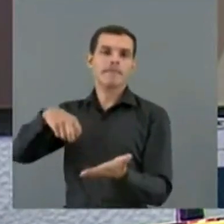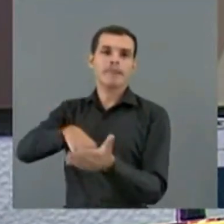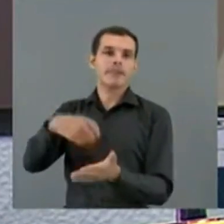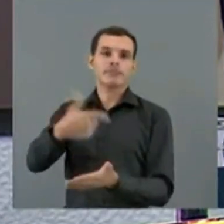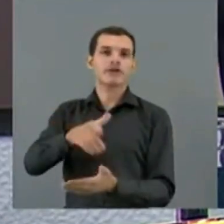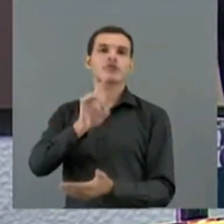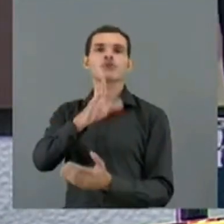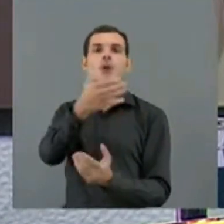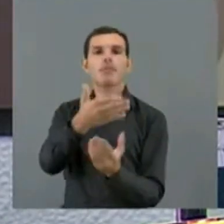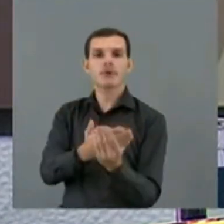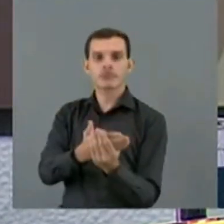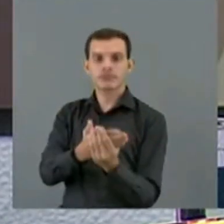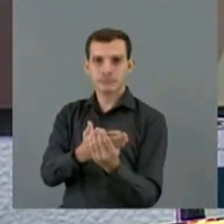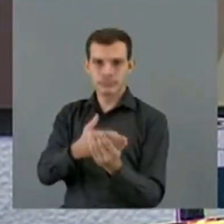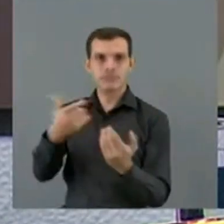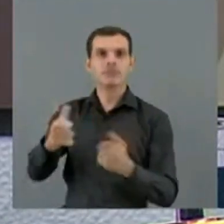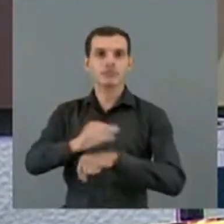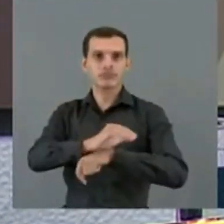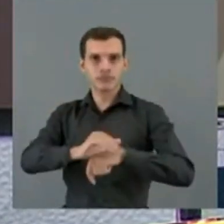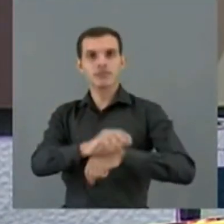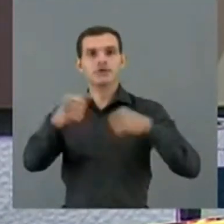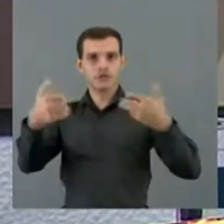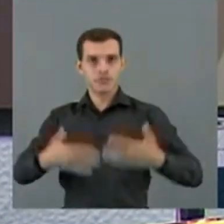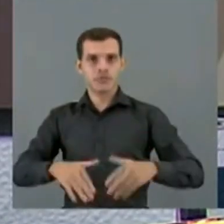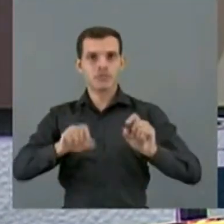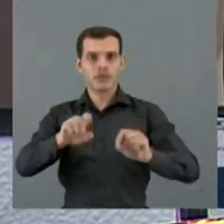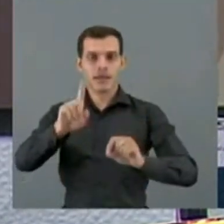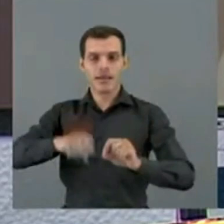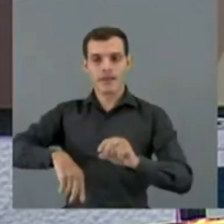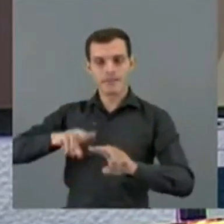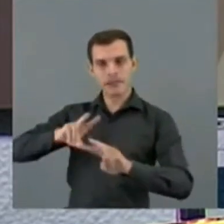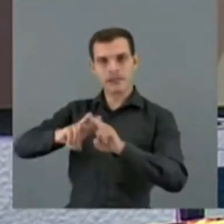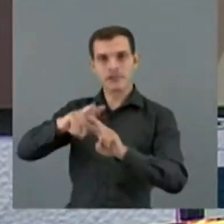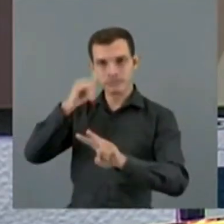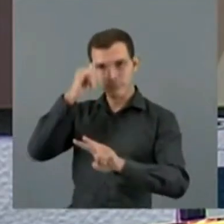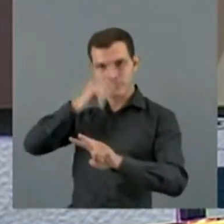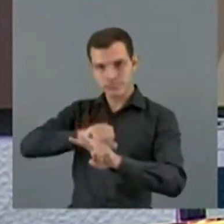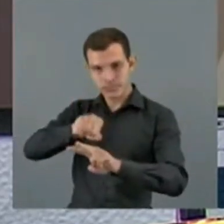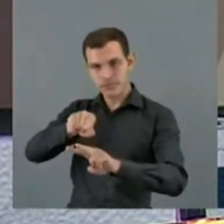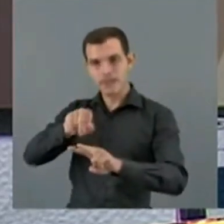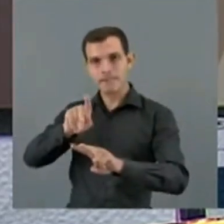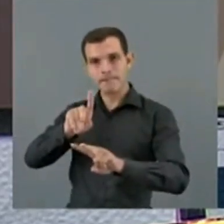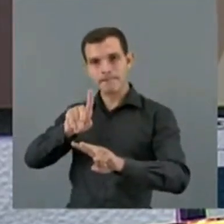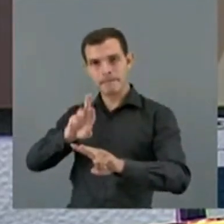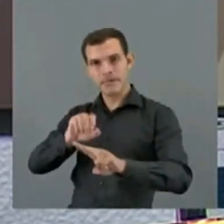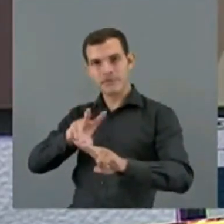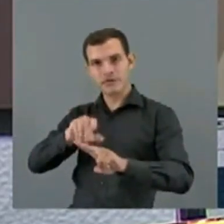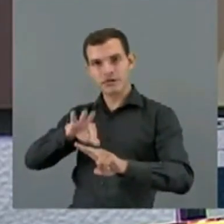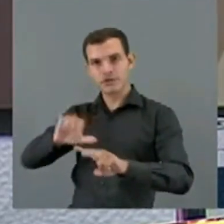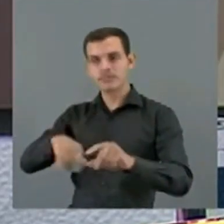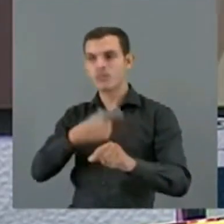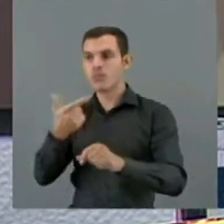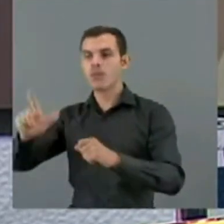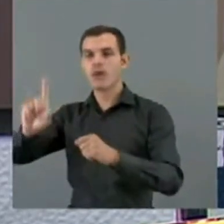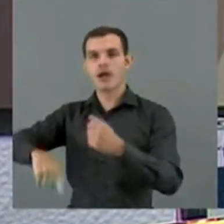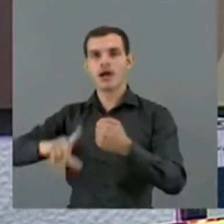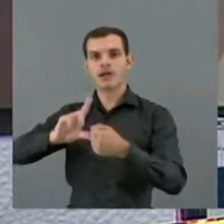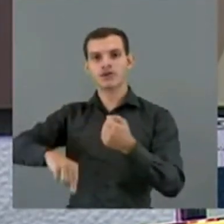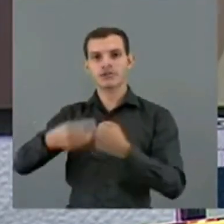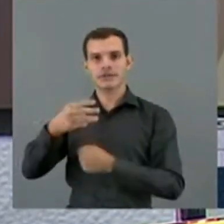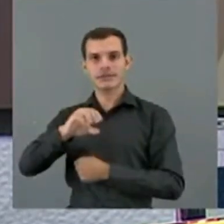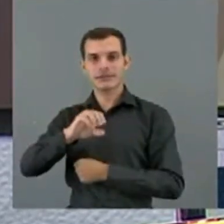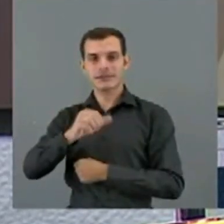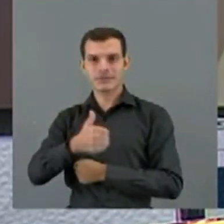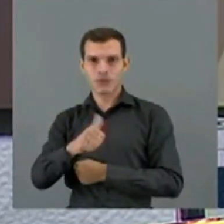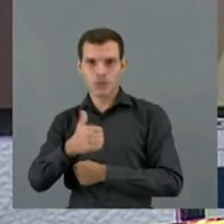que são elas, segundo a Constituição Federal, a prisão preventiva, prevista nos artigos 311 e seguintes do